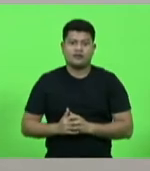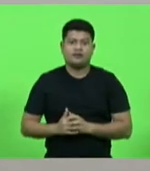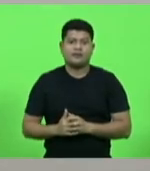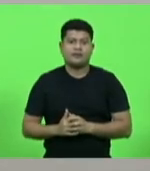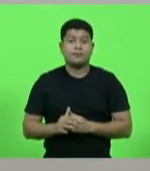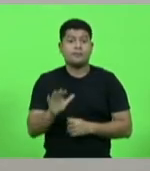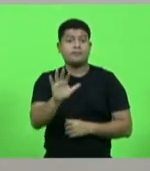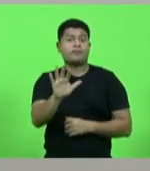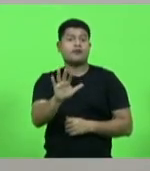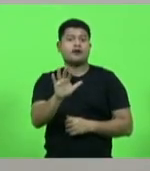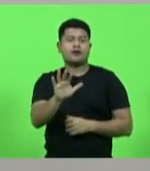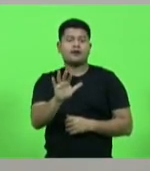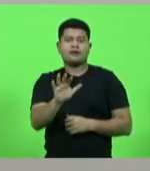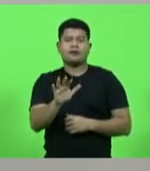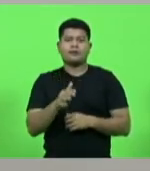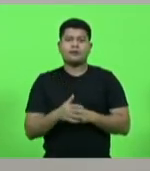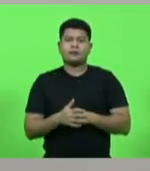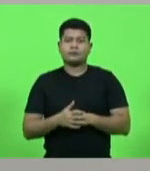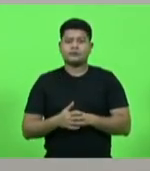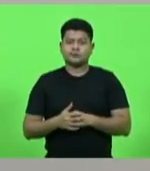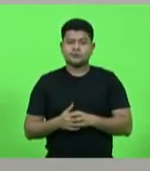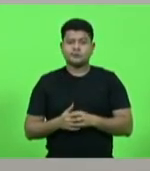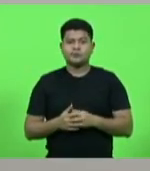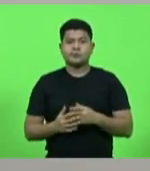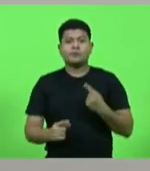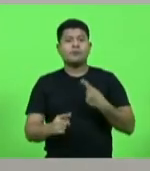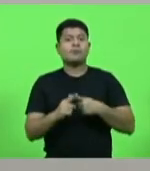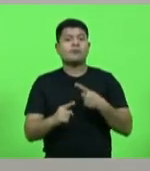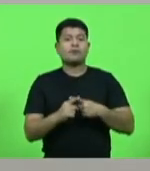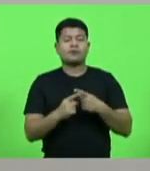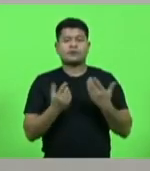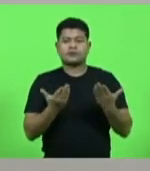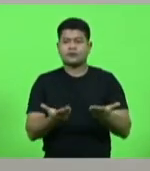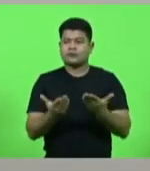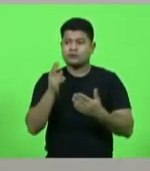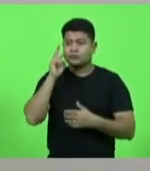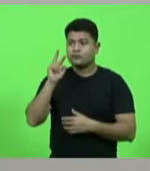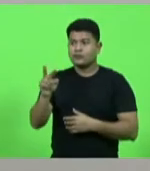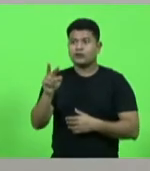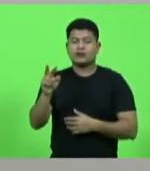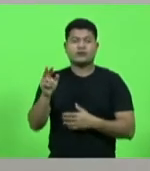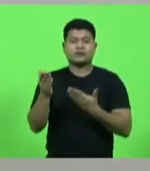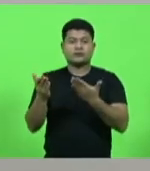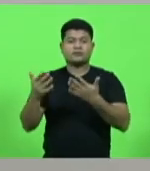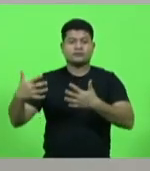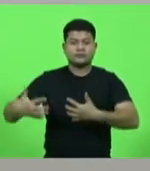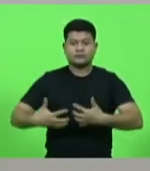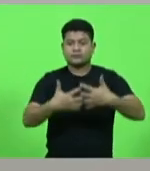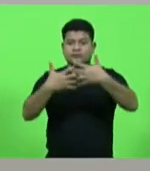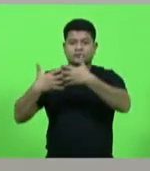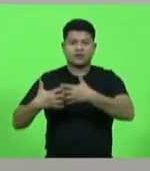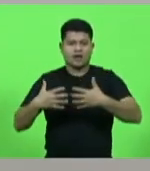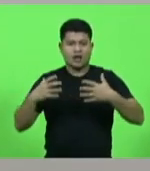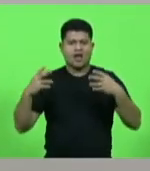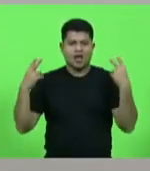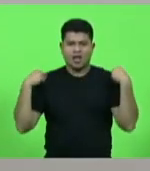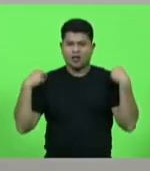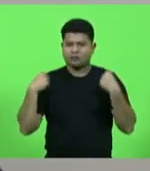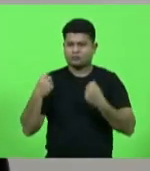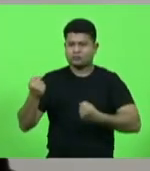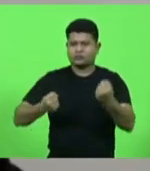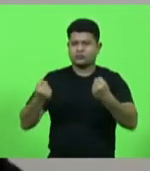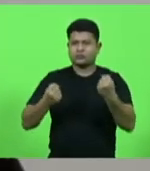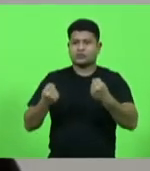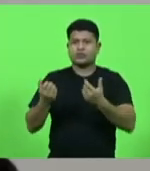Agora, por que não segue o exemplo dos caminhoneiros lá de São José do Cedro, que